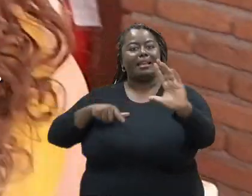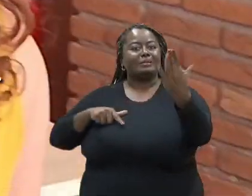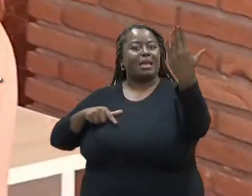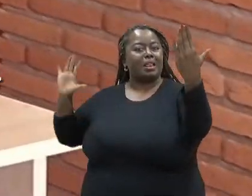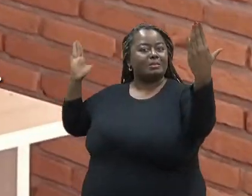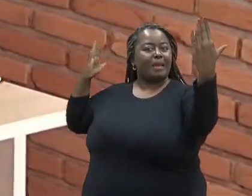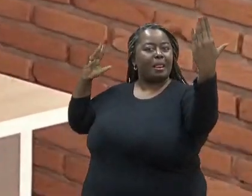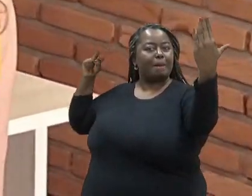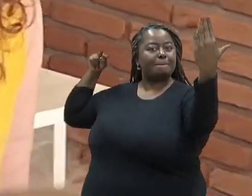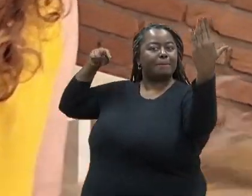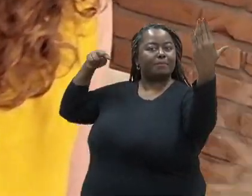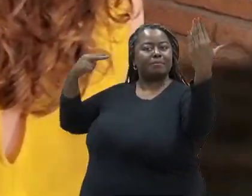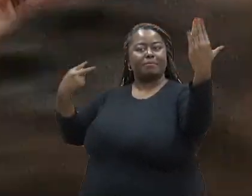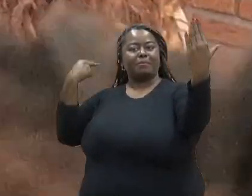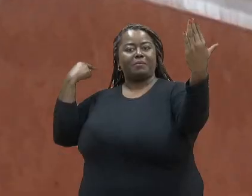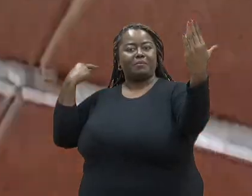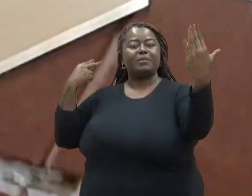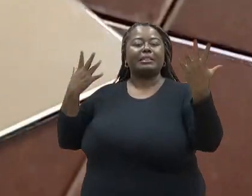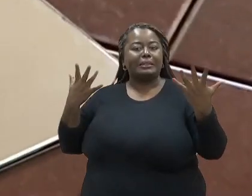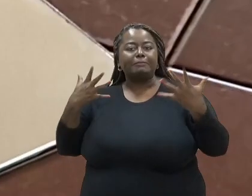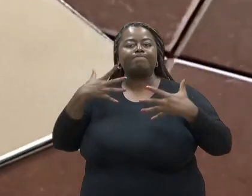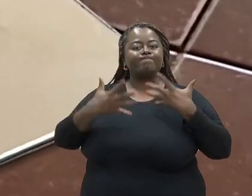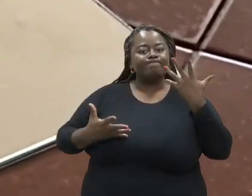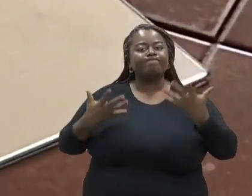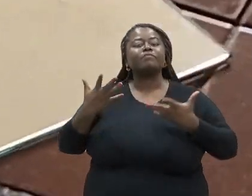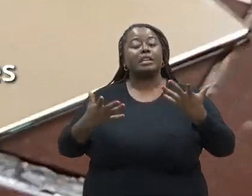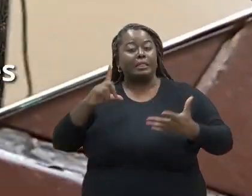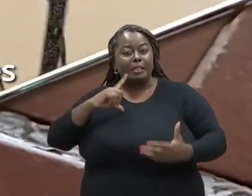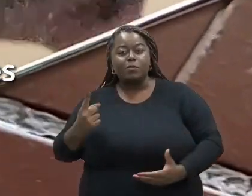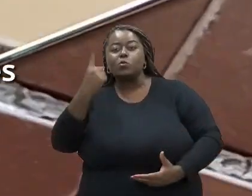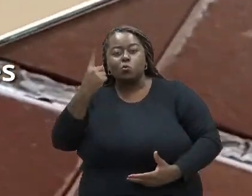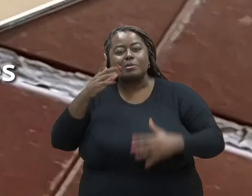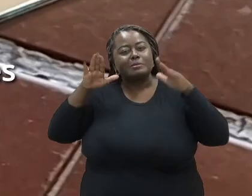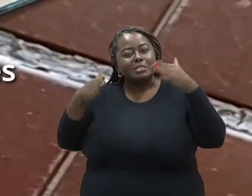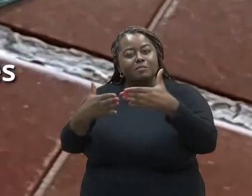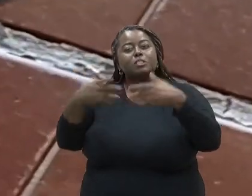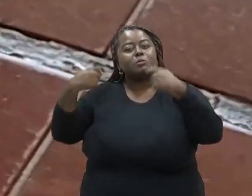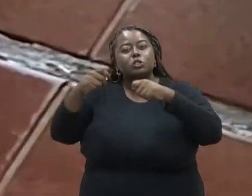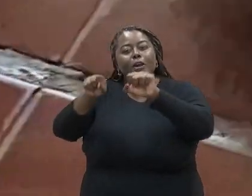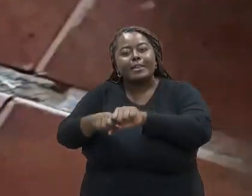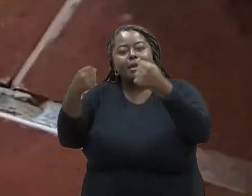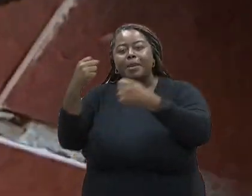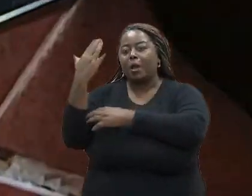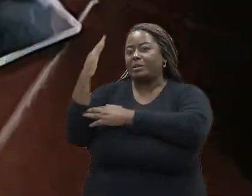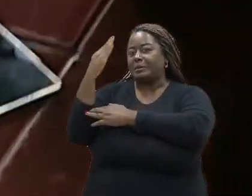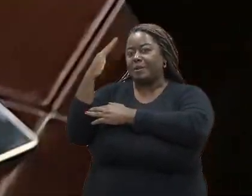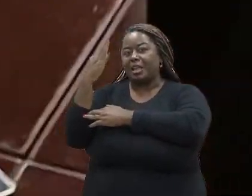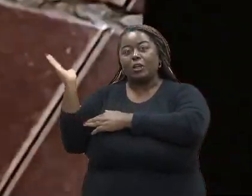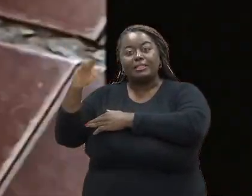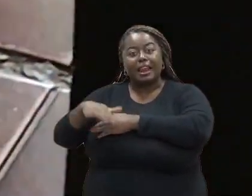teve que lidar muito com isso. Teve uma cena específica que a gente grava com espelho. A gente teve que quebrar o espelho antes, trazer o espelho quebrado